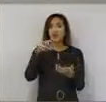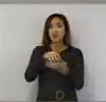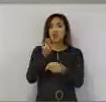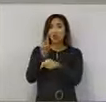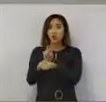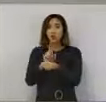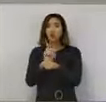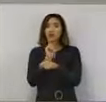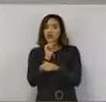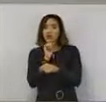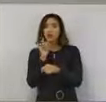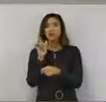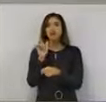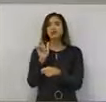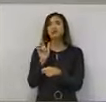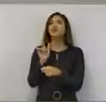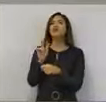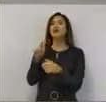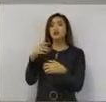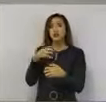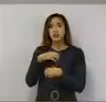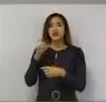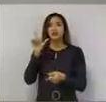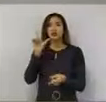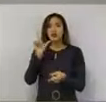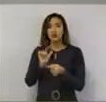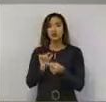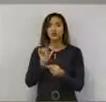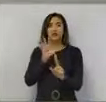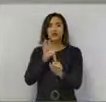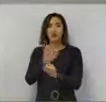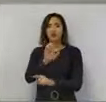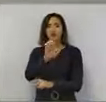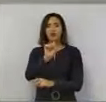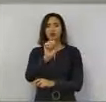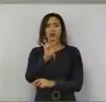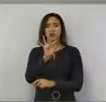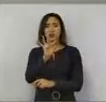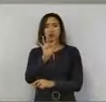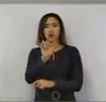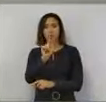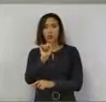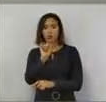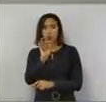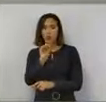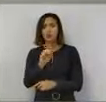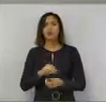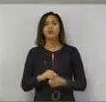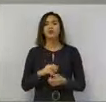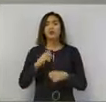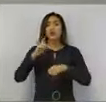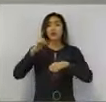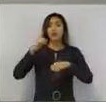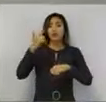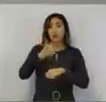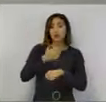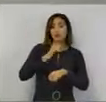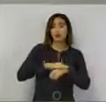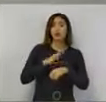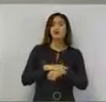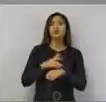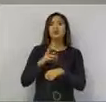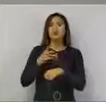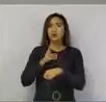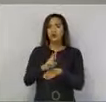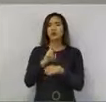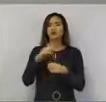gente diminui sensivelmente a contribuição de esgoto para esse lago. E, em um segundo momento, nós vamos manter as ações operacionais